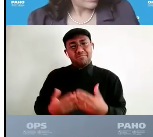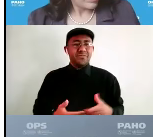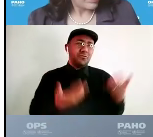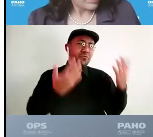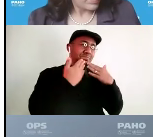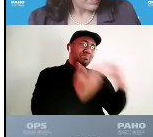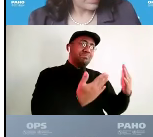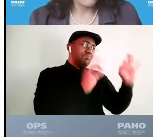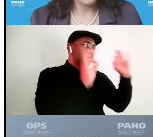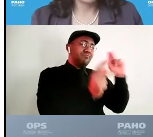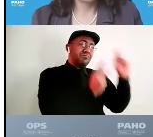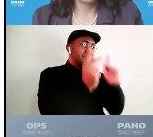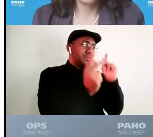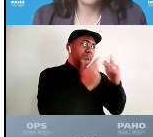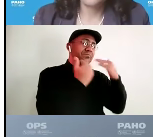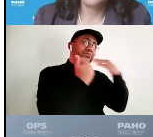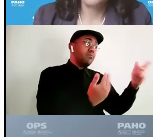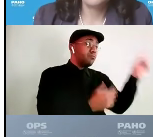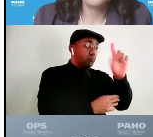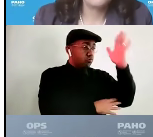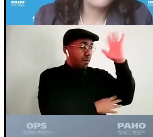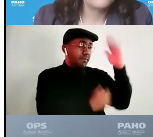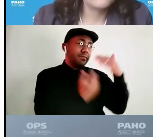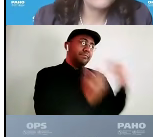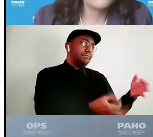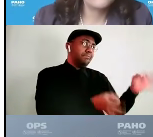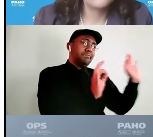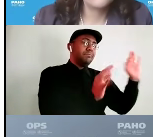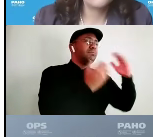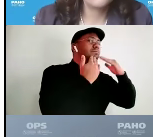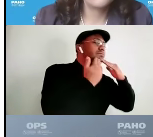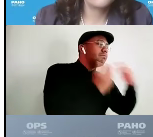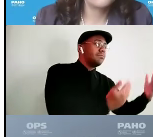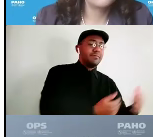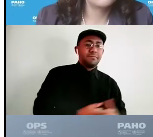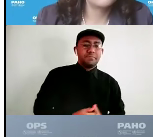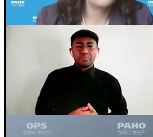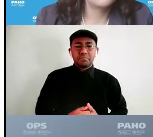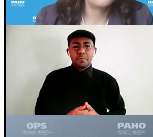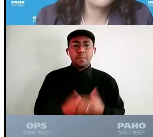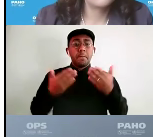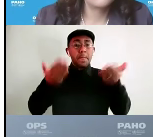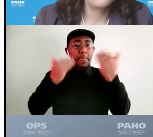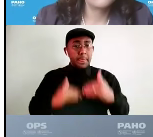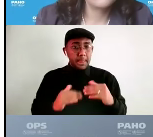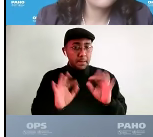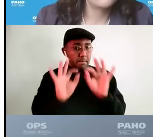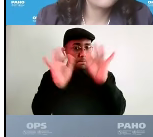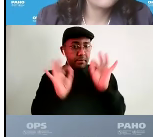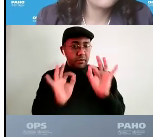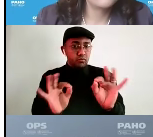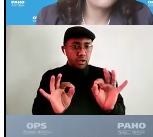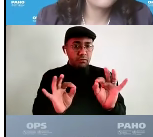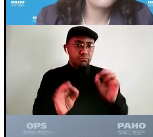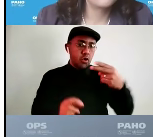Obrigado, Amaya. Agradecemos muito a sua participação. Agora temos outra pergunta. Pode ser respondida